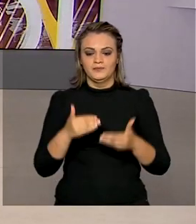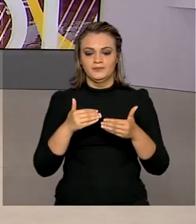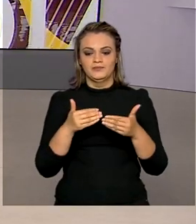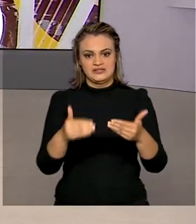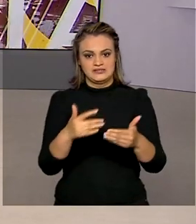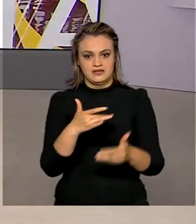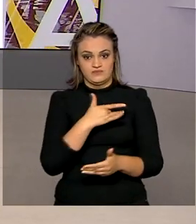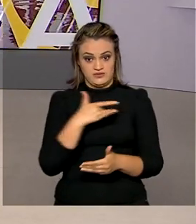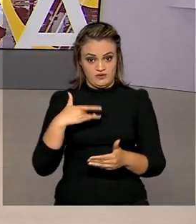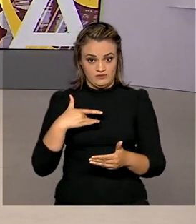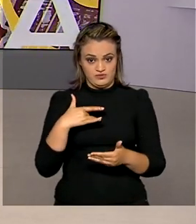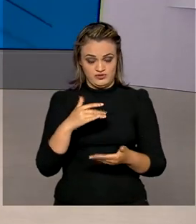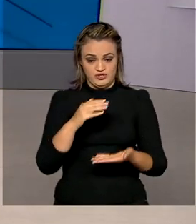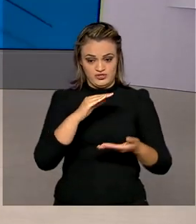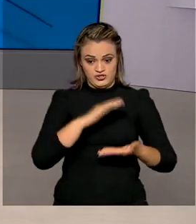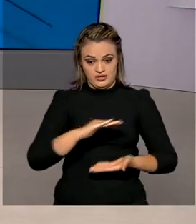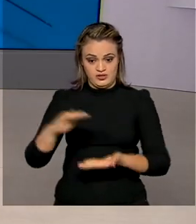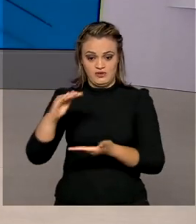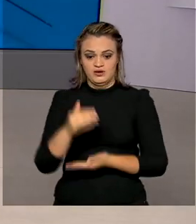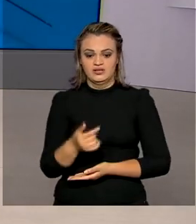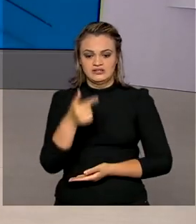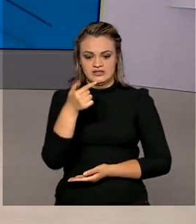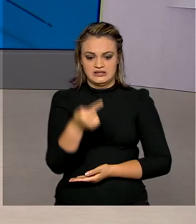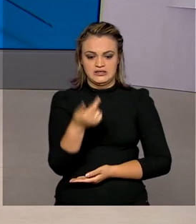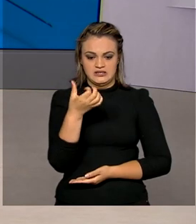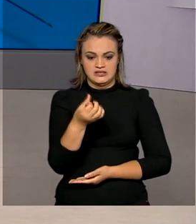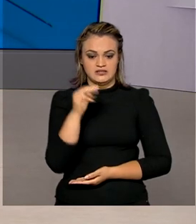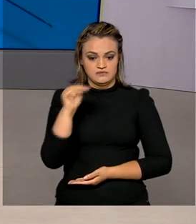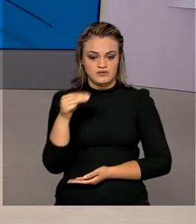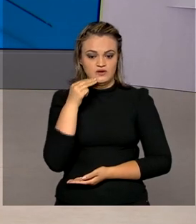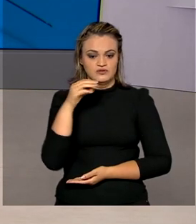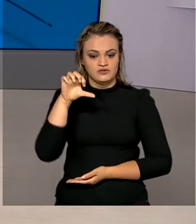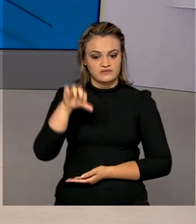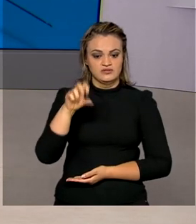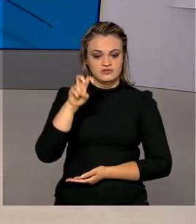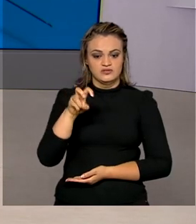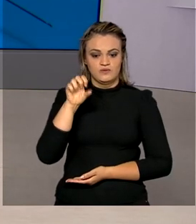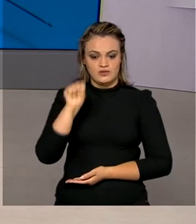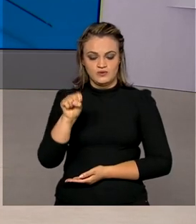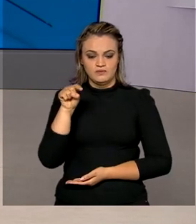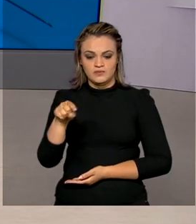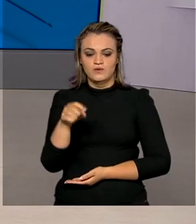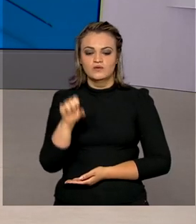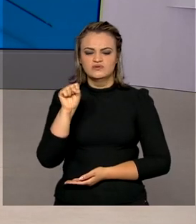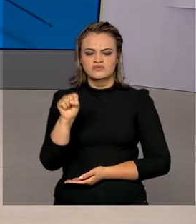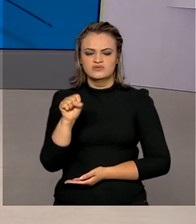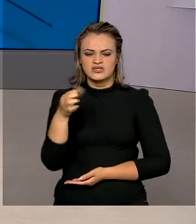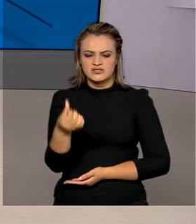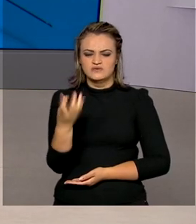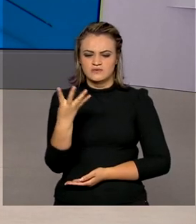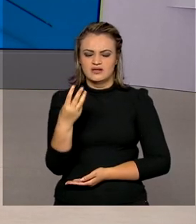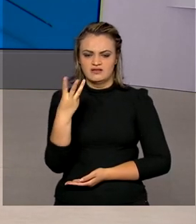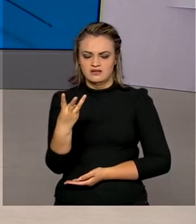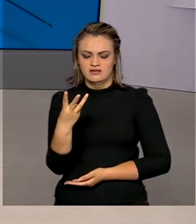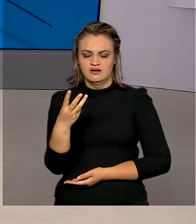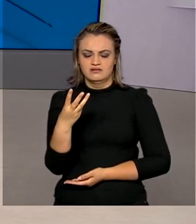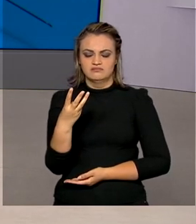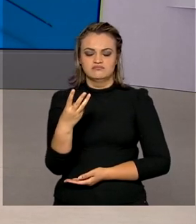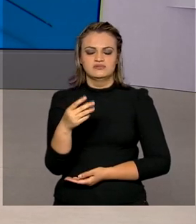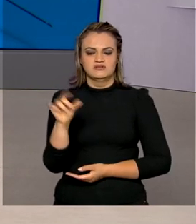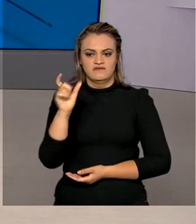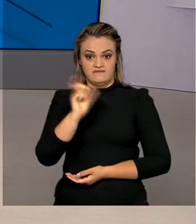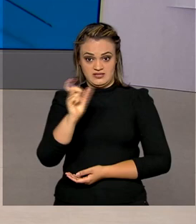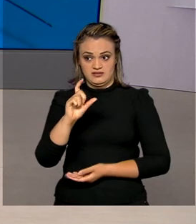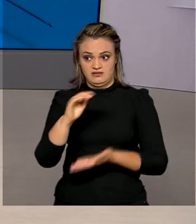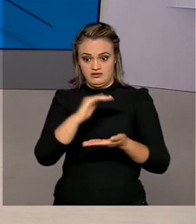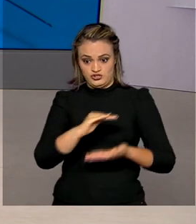já distribuiu 76.958.643 doses da vacina contra a Covid